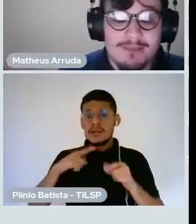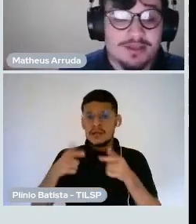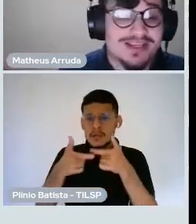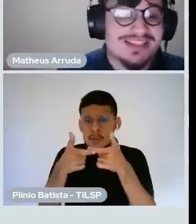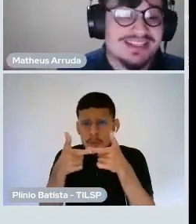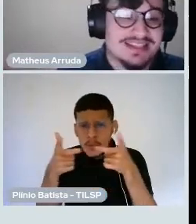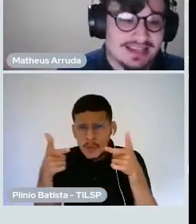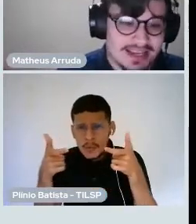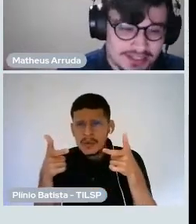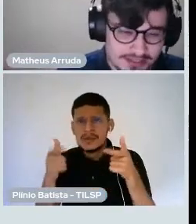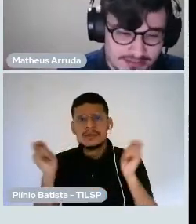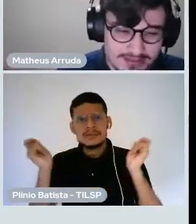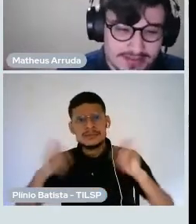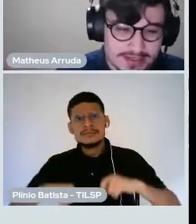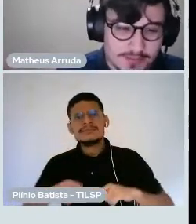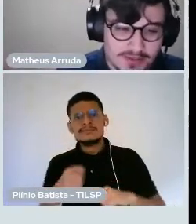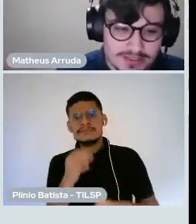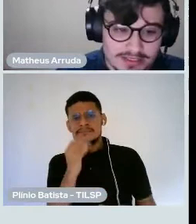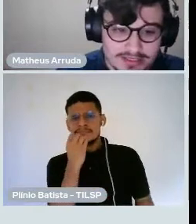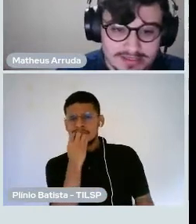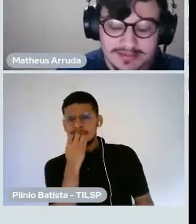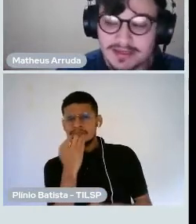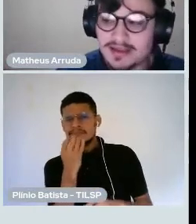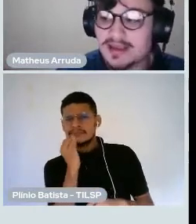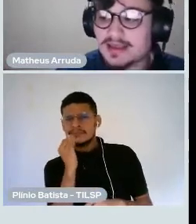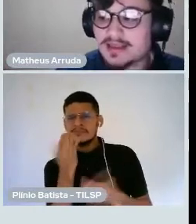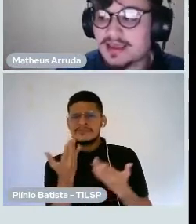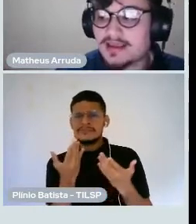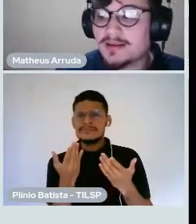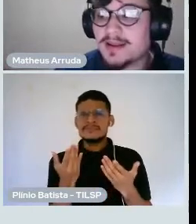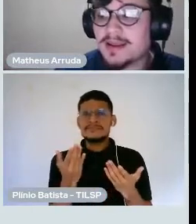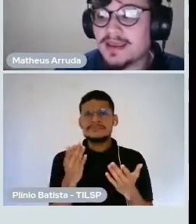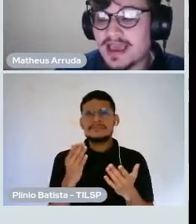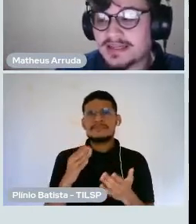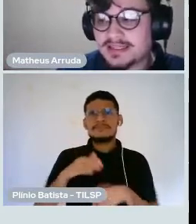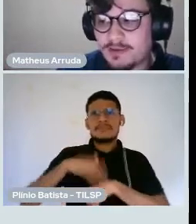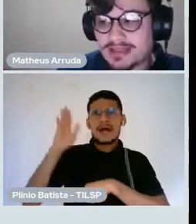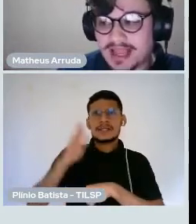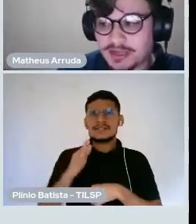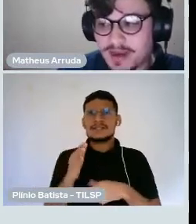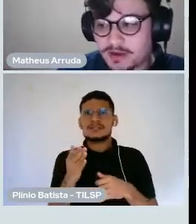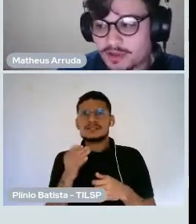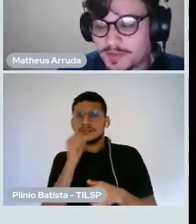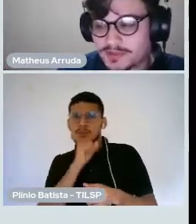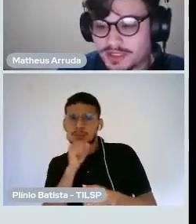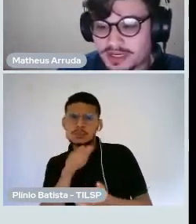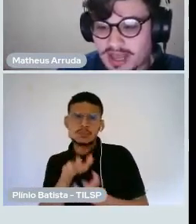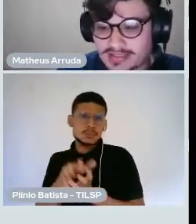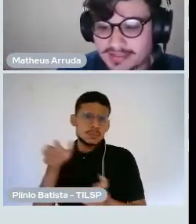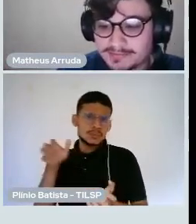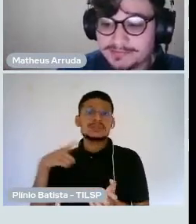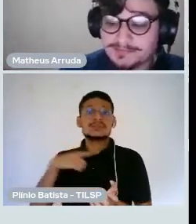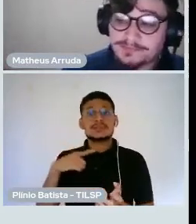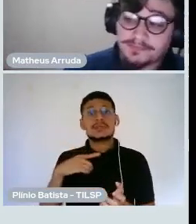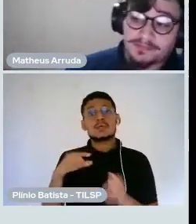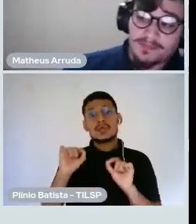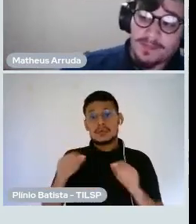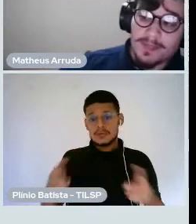mais amadurecida que a gente, se a gente pode se dizer assim, né? E aí a gente tem uma taxa menor de pessoas que